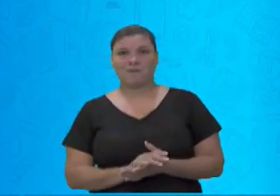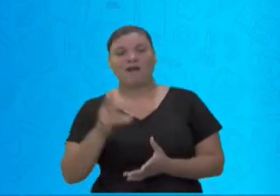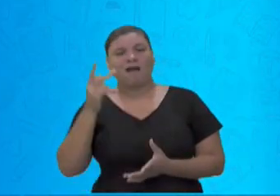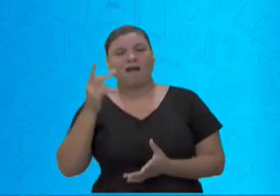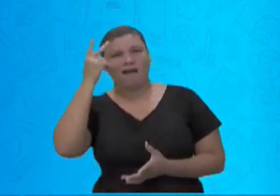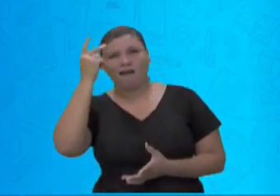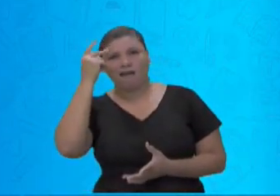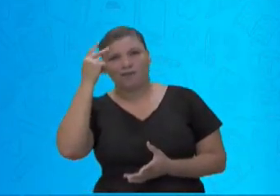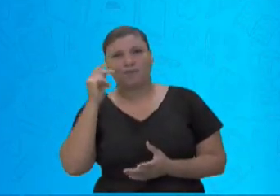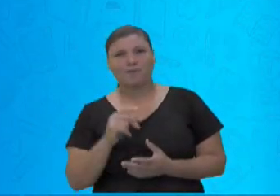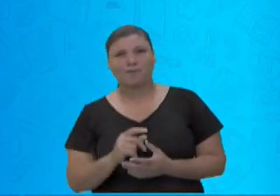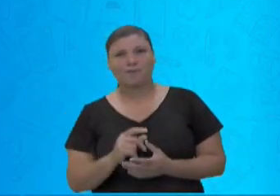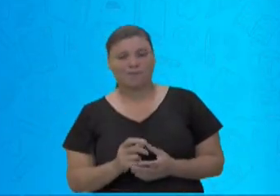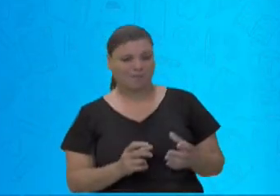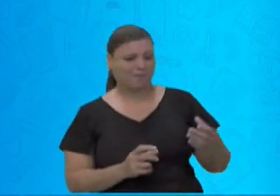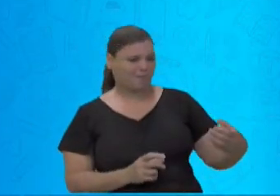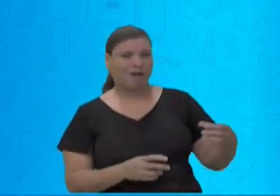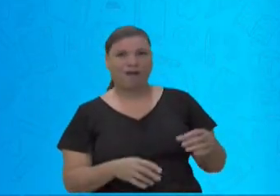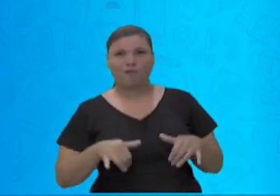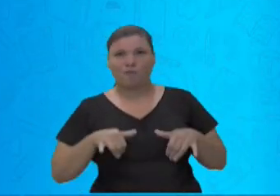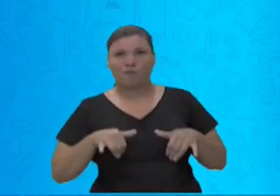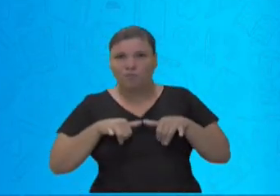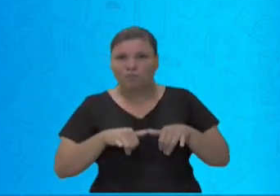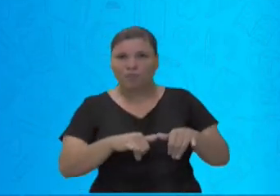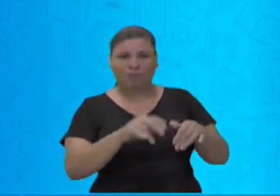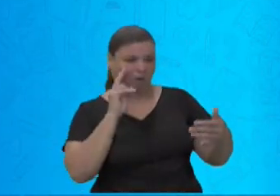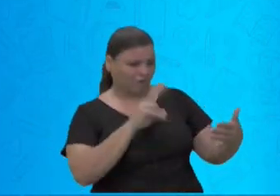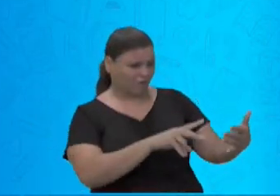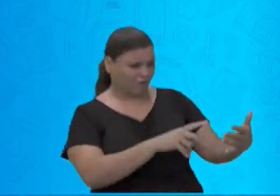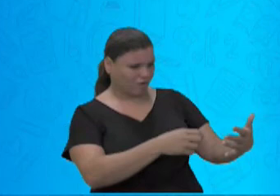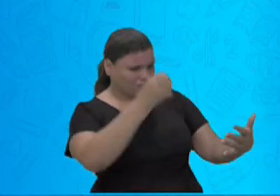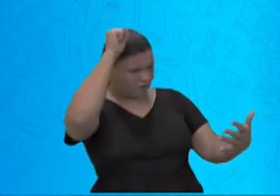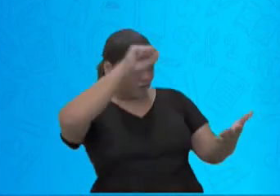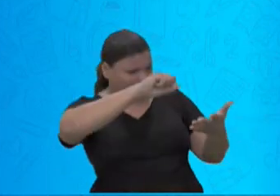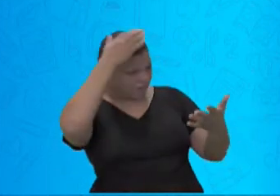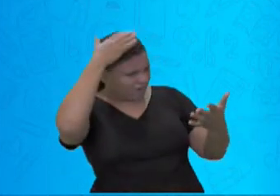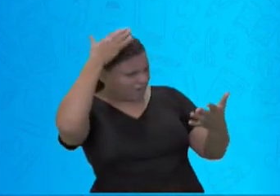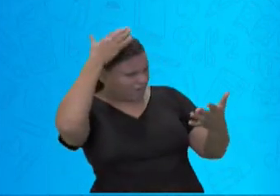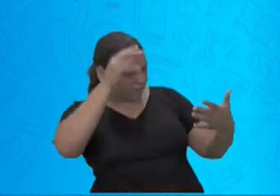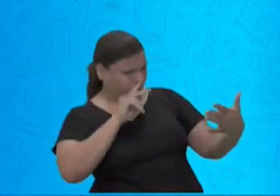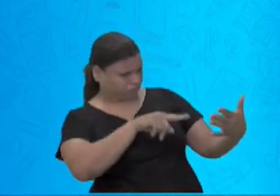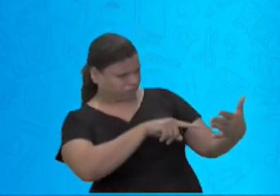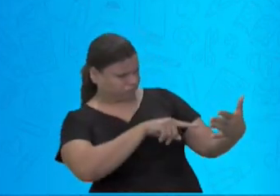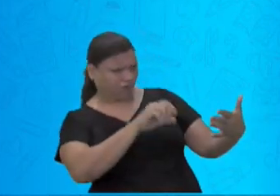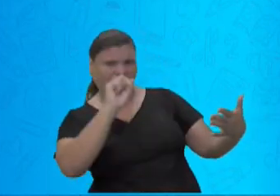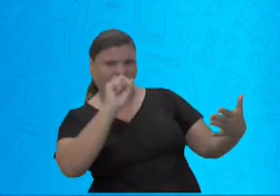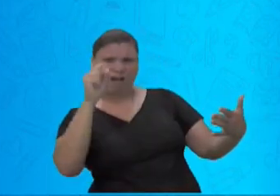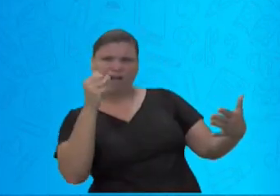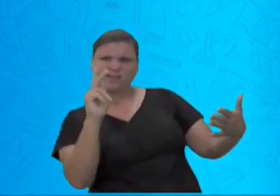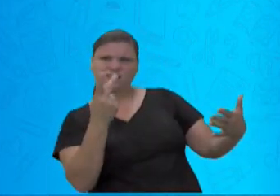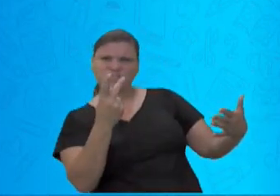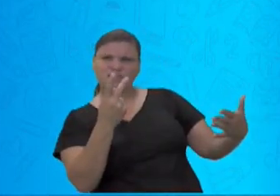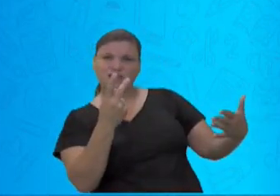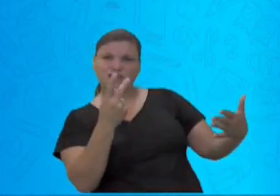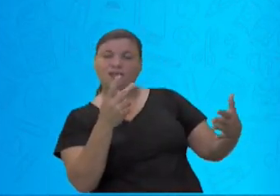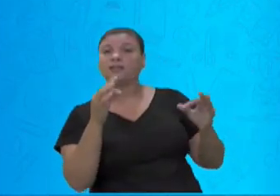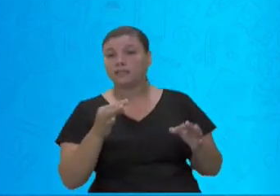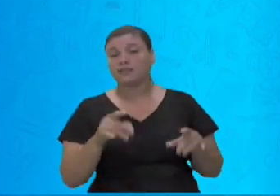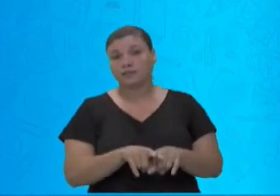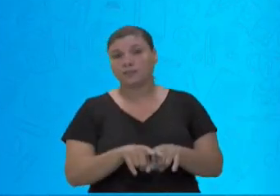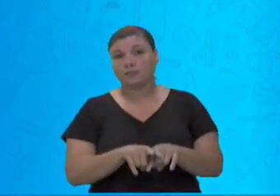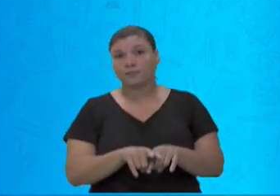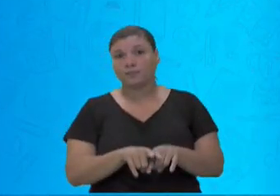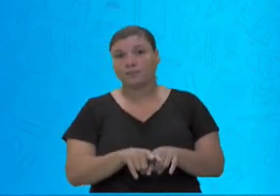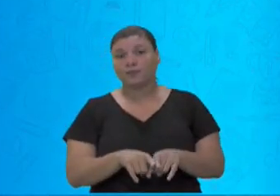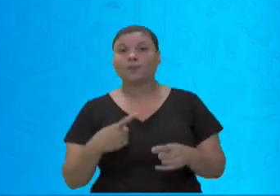de shampoo escrito com SH. Bem, escrito com SH é origem